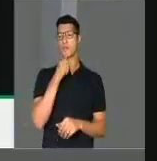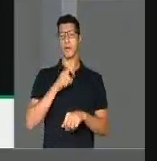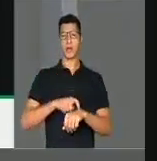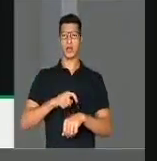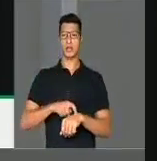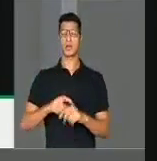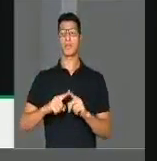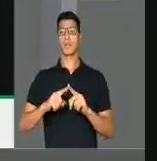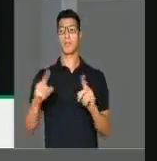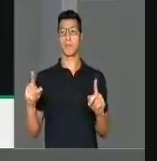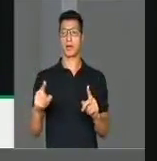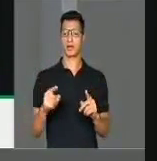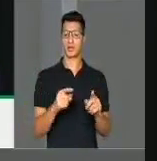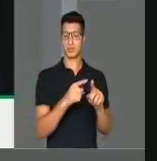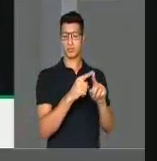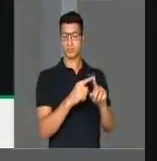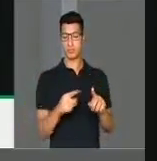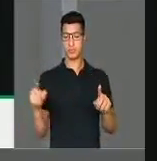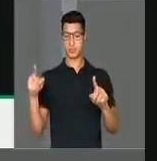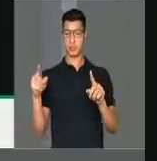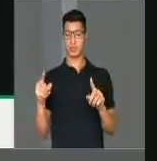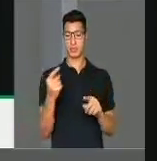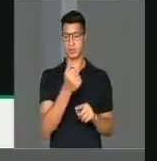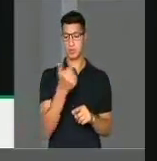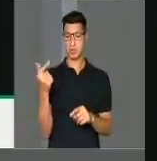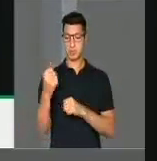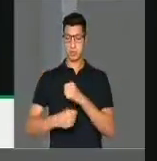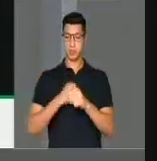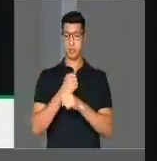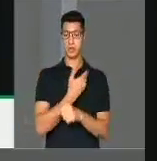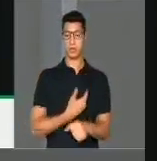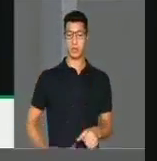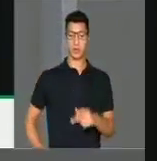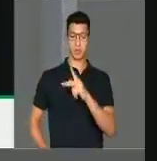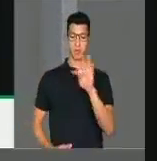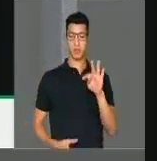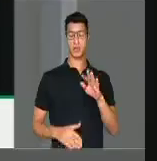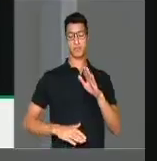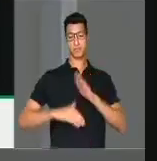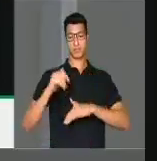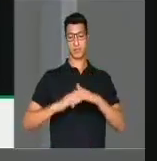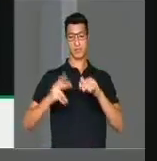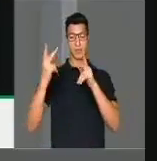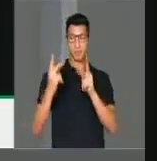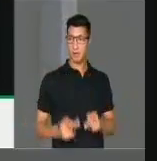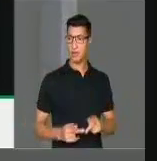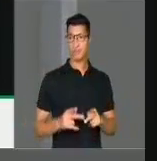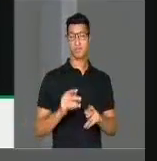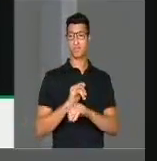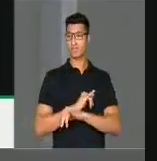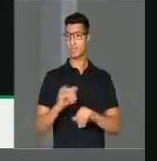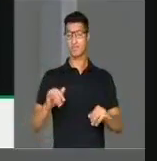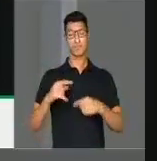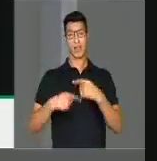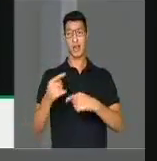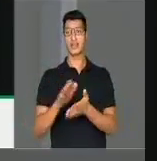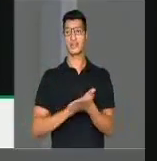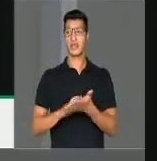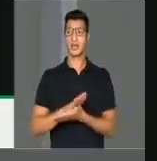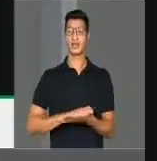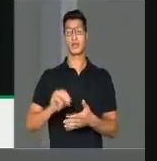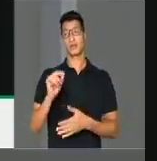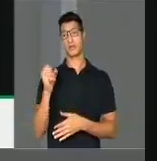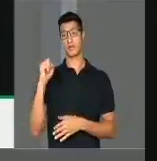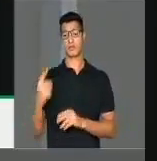demora tempo, mas durante os 12 anos do governo do PT, praticamente esse projeto não foi dado